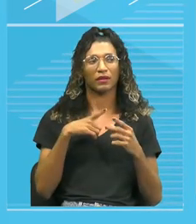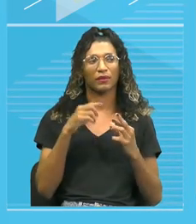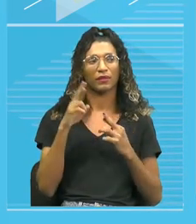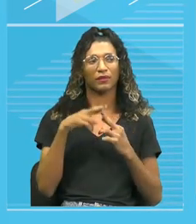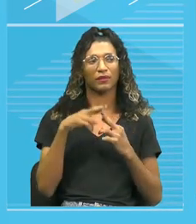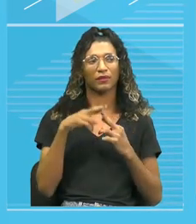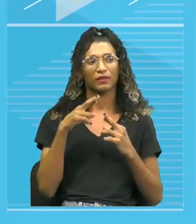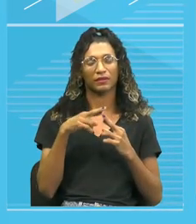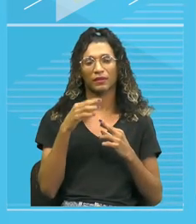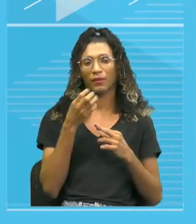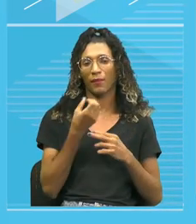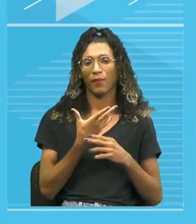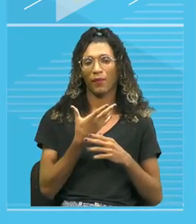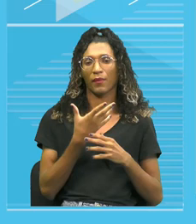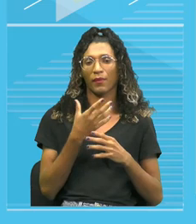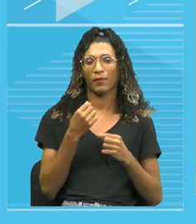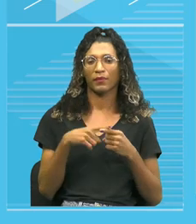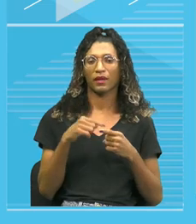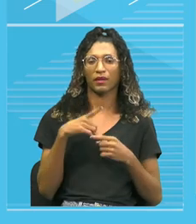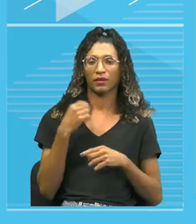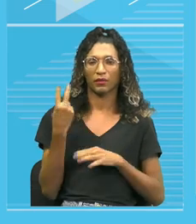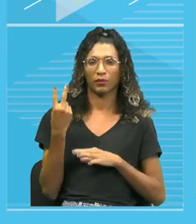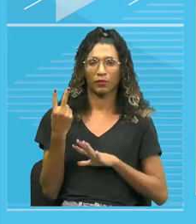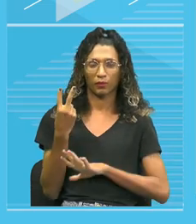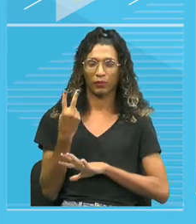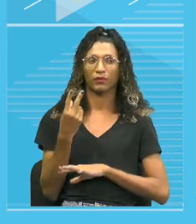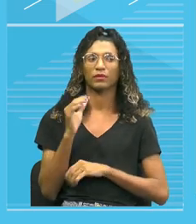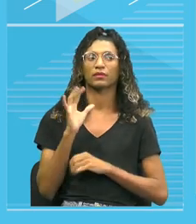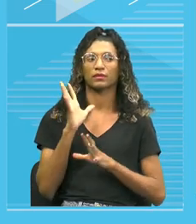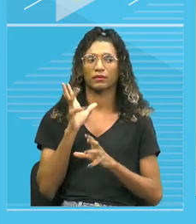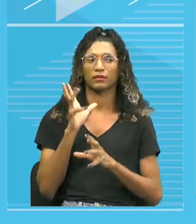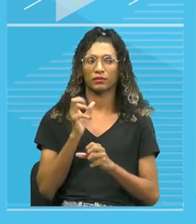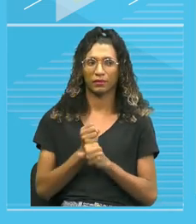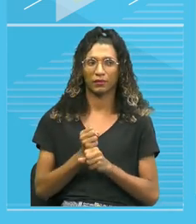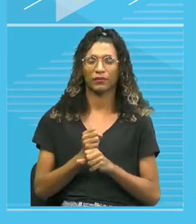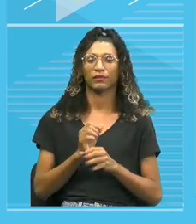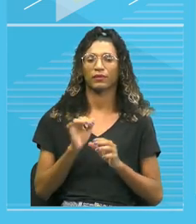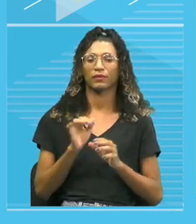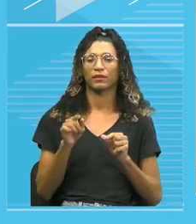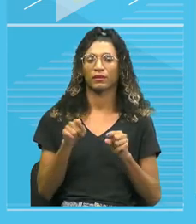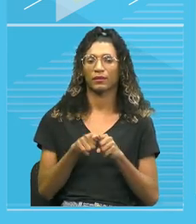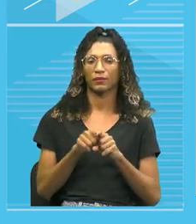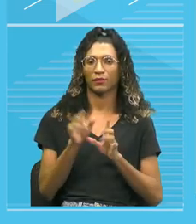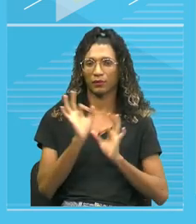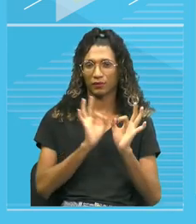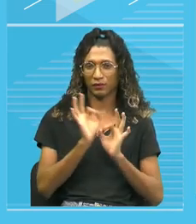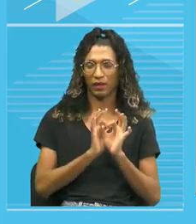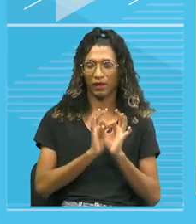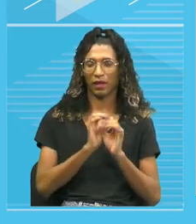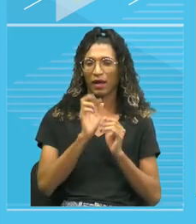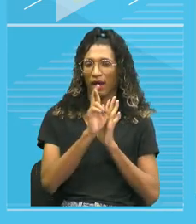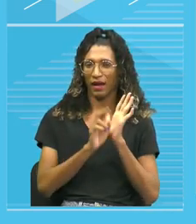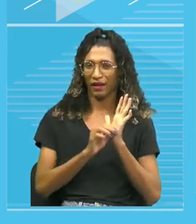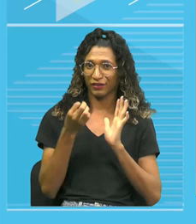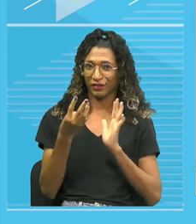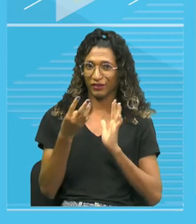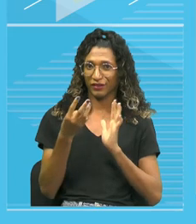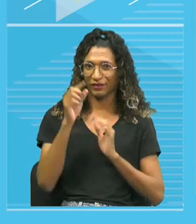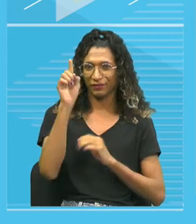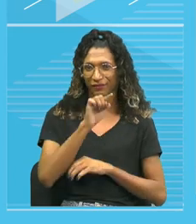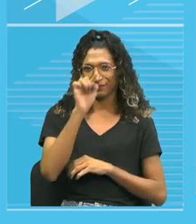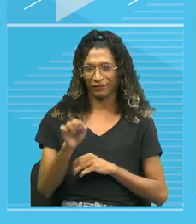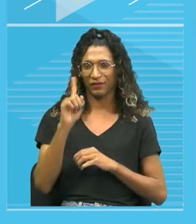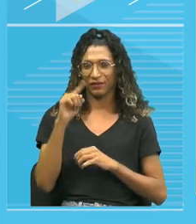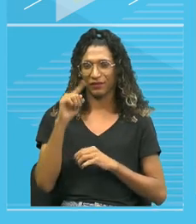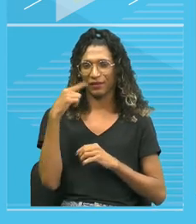eu deixei mais espaço ali não que ela tem dois cálculos aqui a gente vai calcular ddp e fazer uma regrinha de três que eu vou já mostrar para vocês como